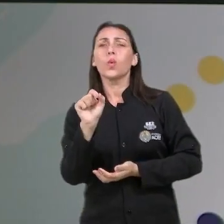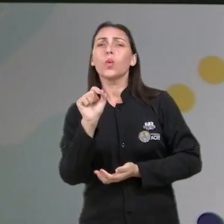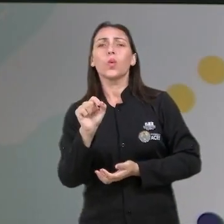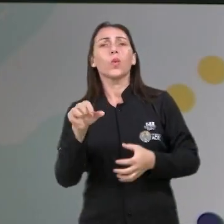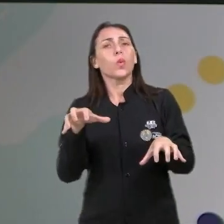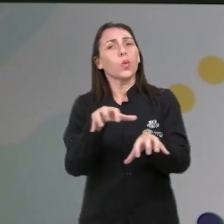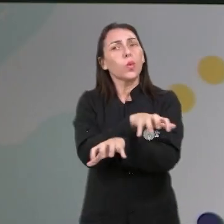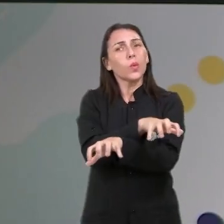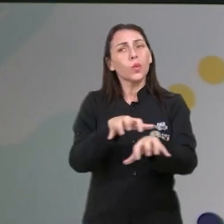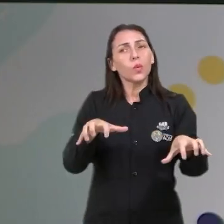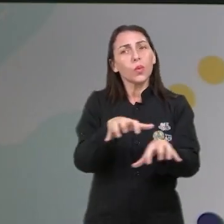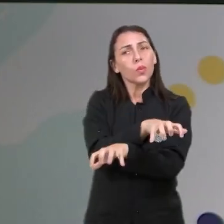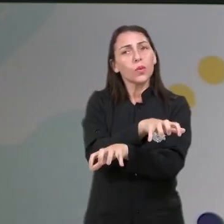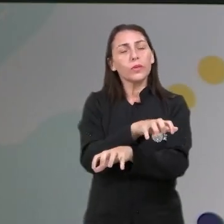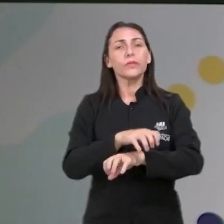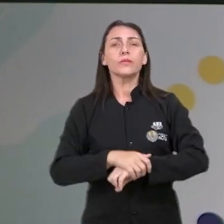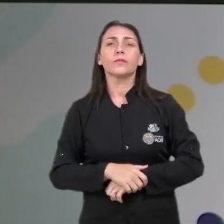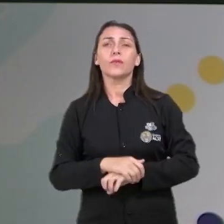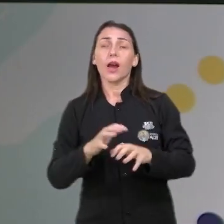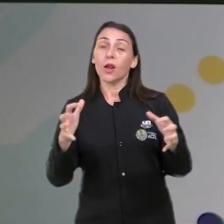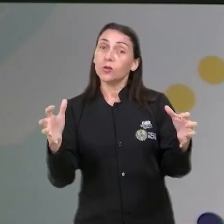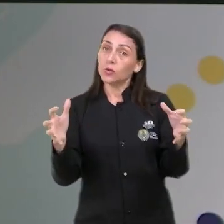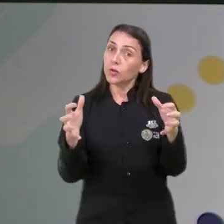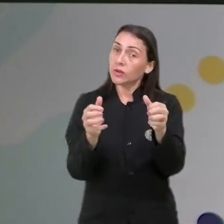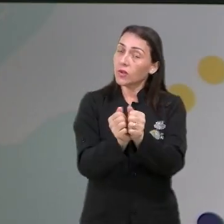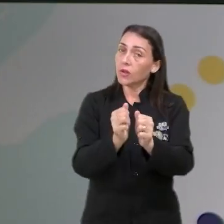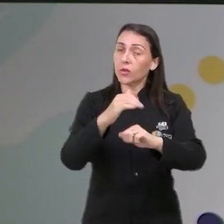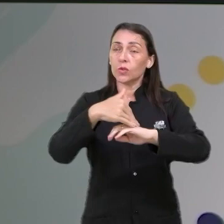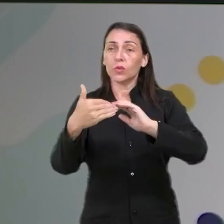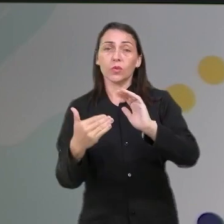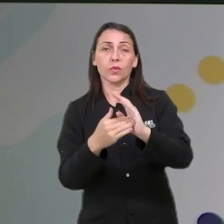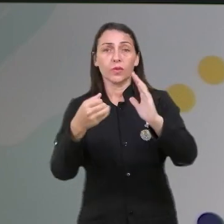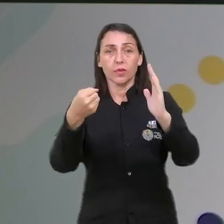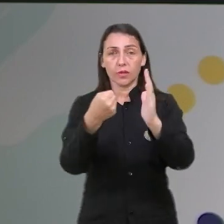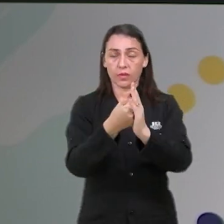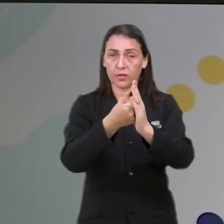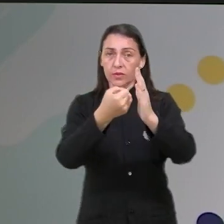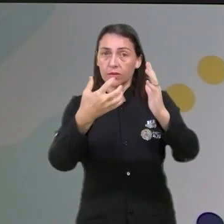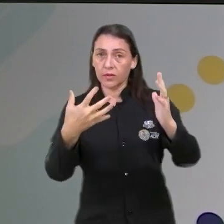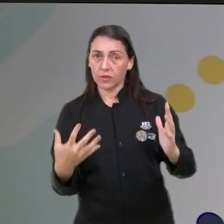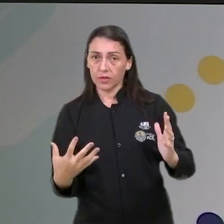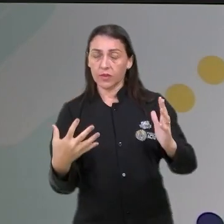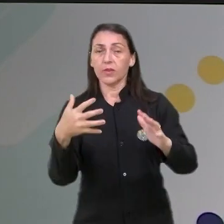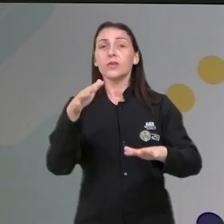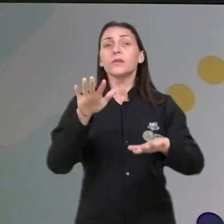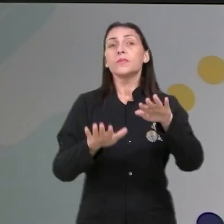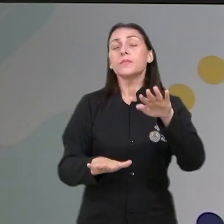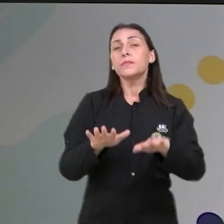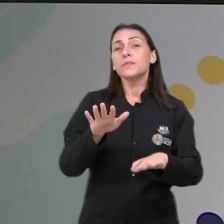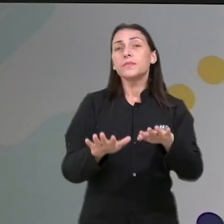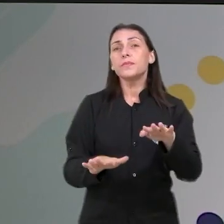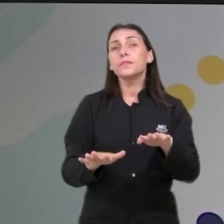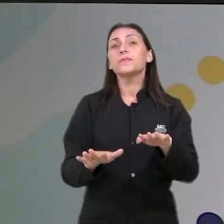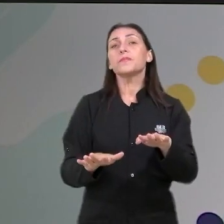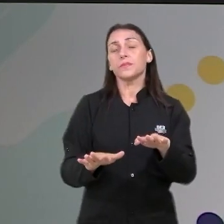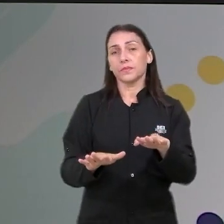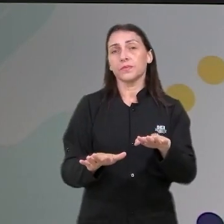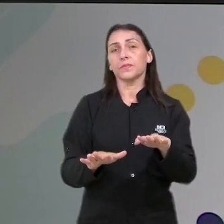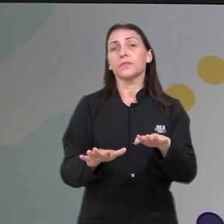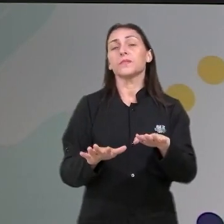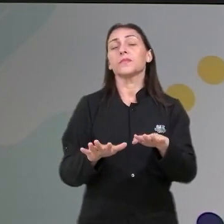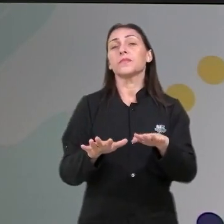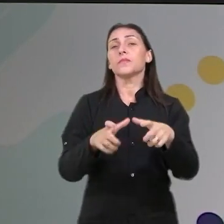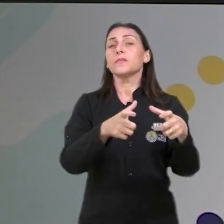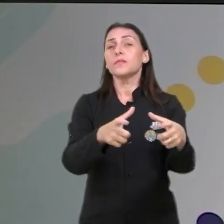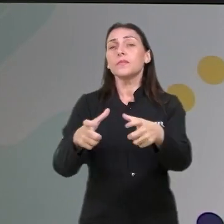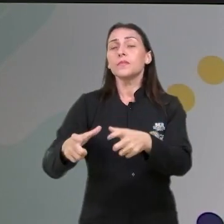domínio morfoclimático aí? Vai juntar aí todas essas características, tá? Em determinado parte do espaço